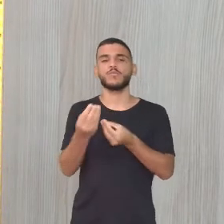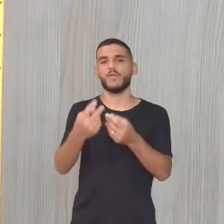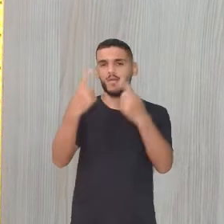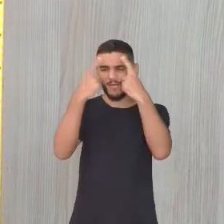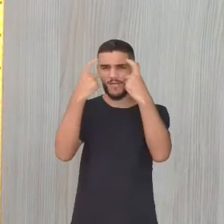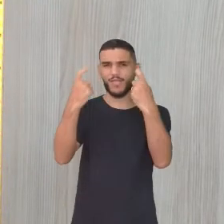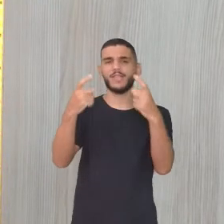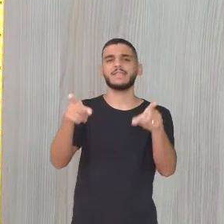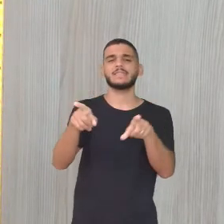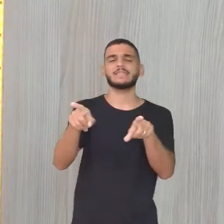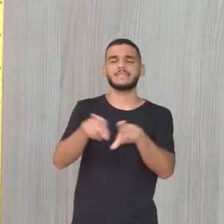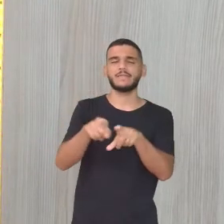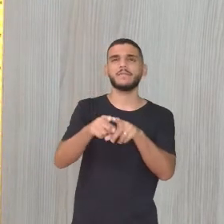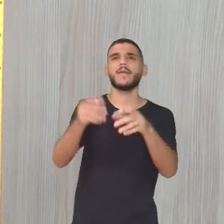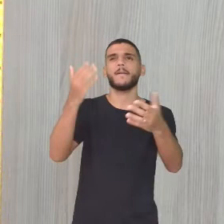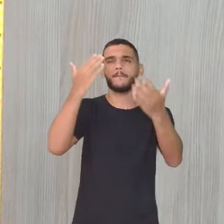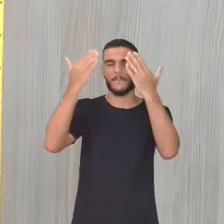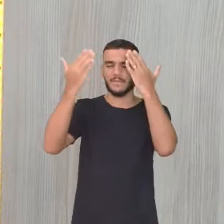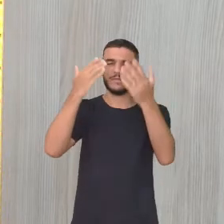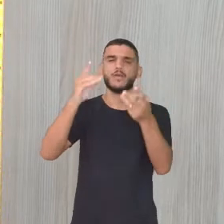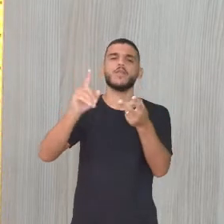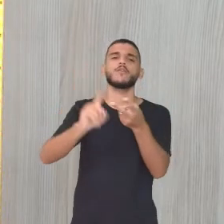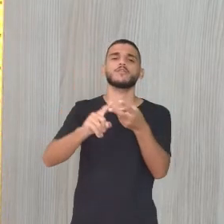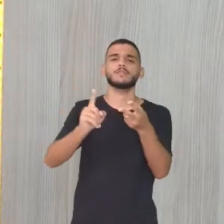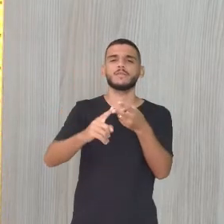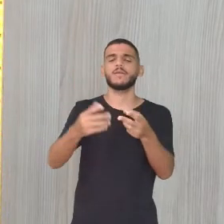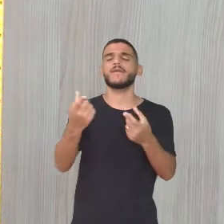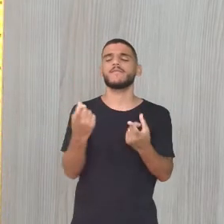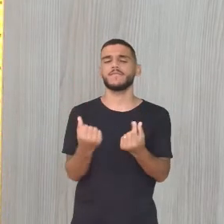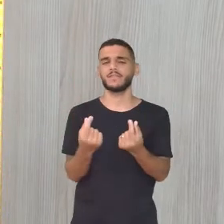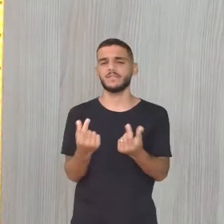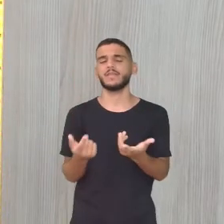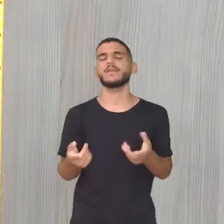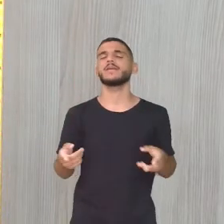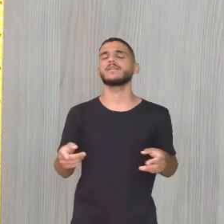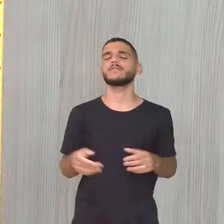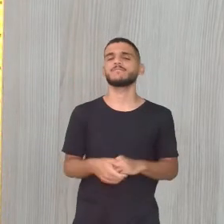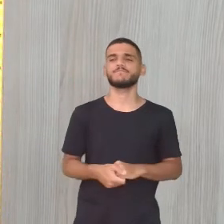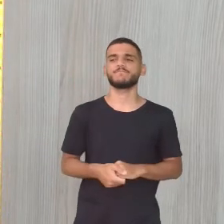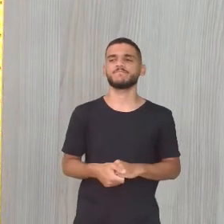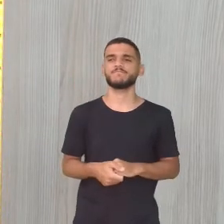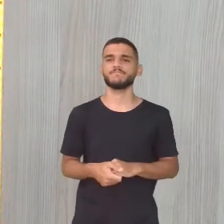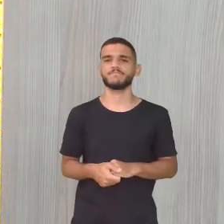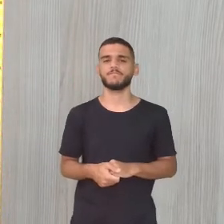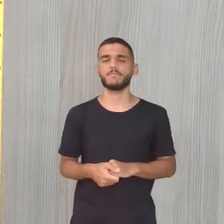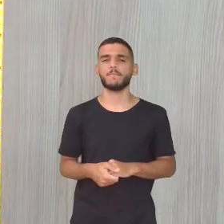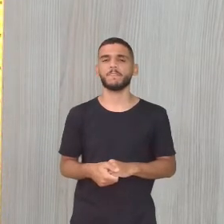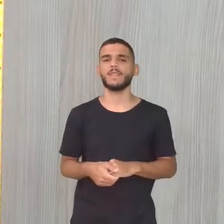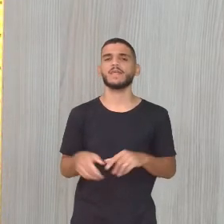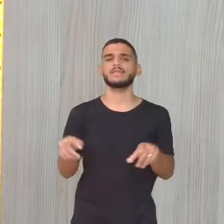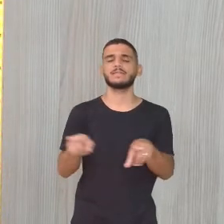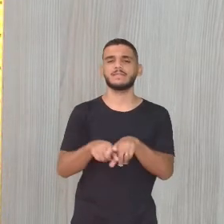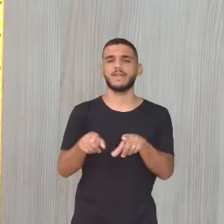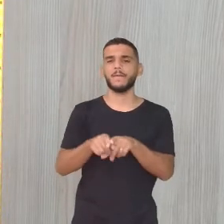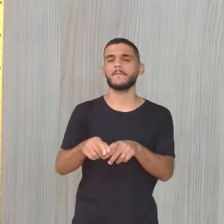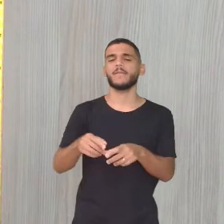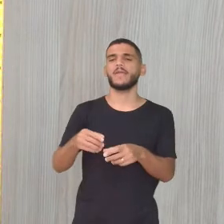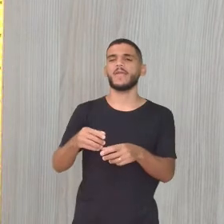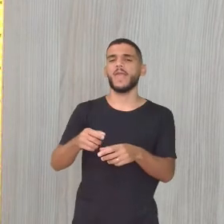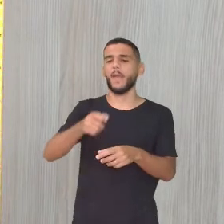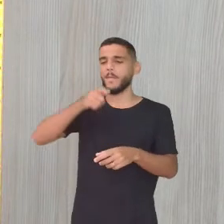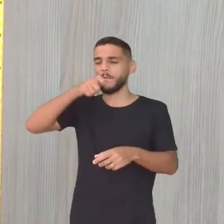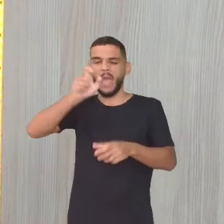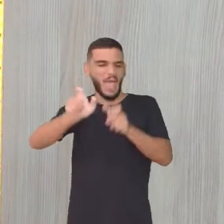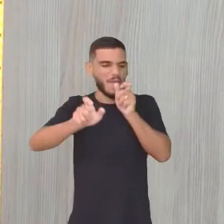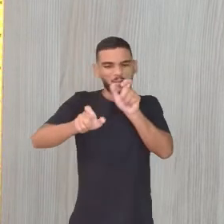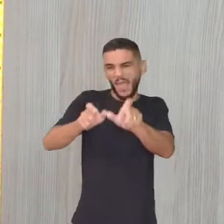violência psicológica, não é, a violência financeira. Então, a violência oral, não é a violência, aquela violência